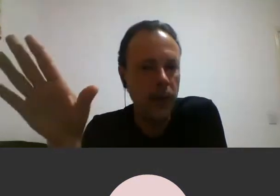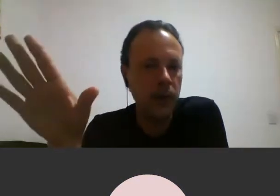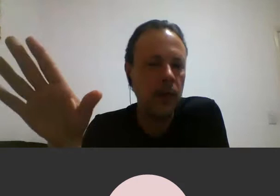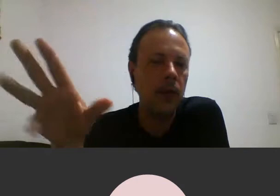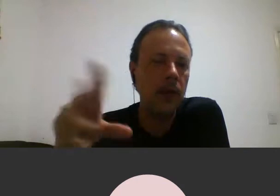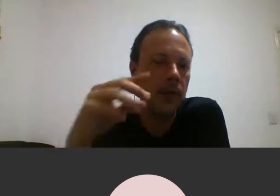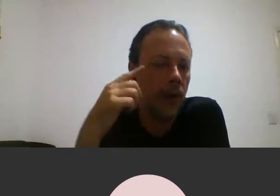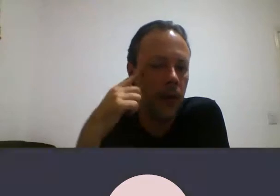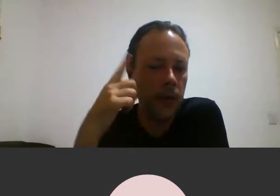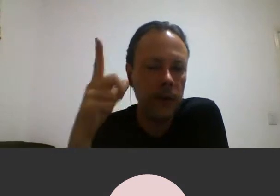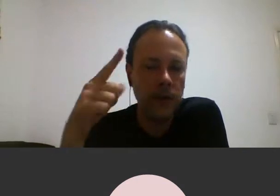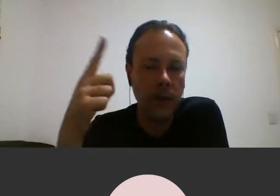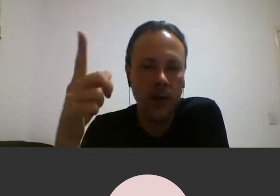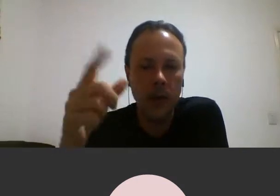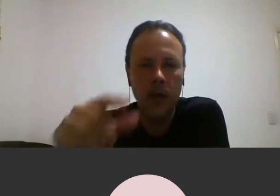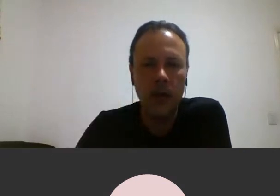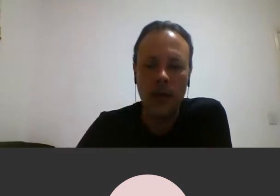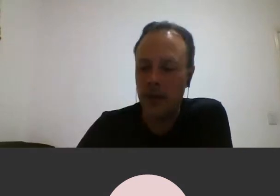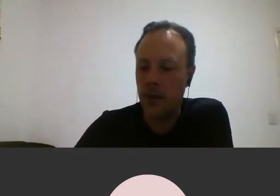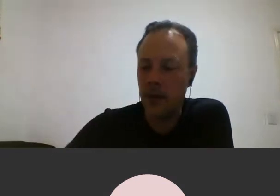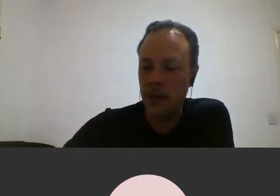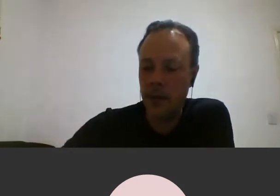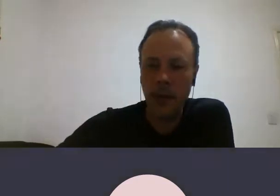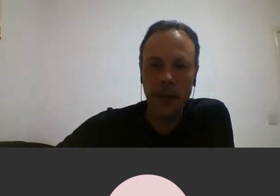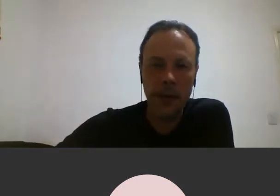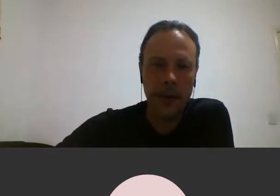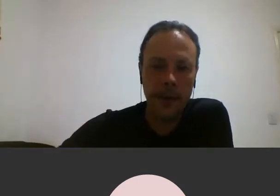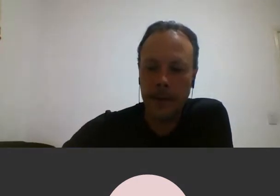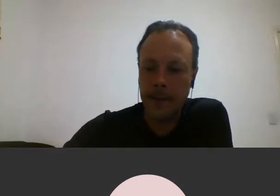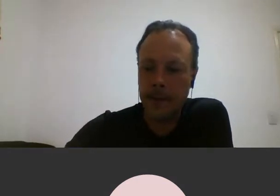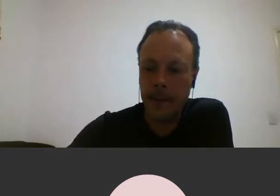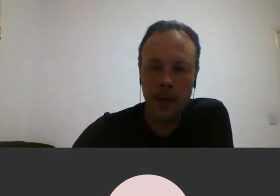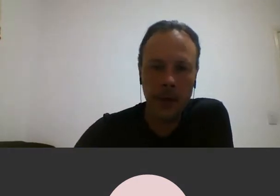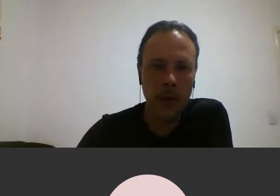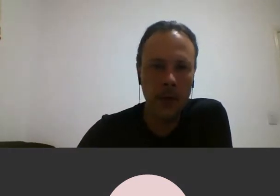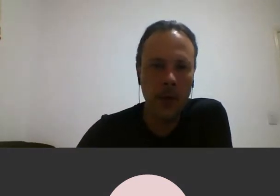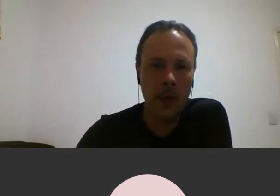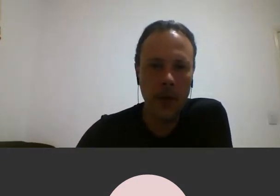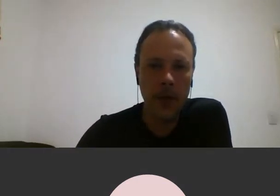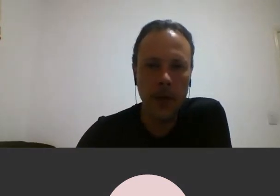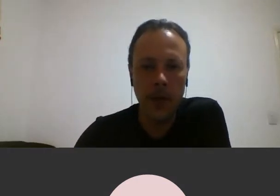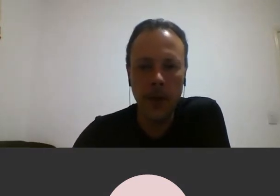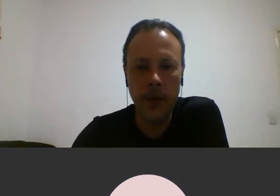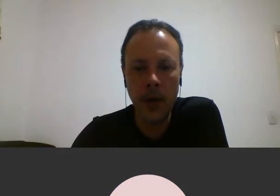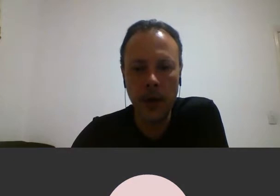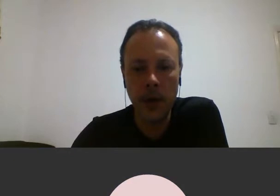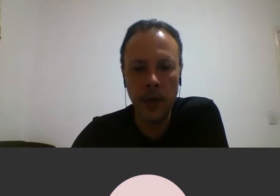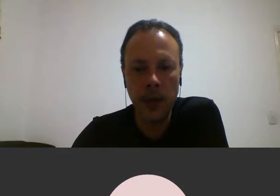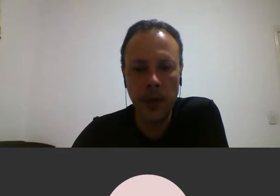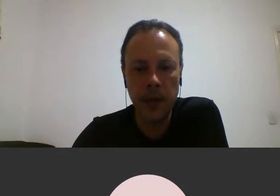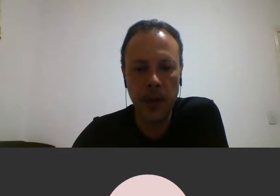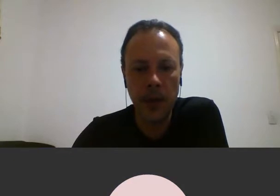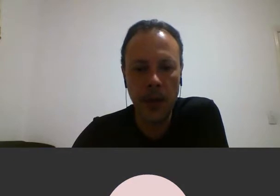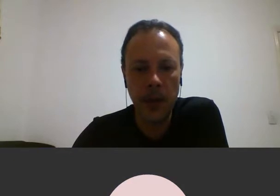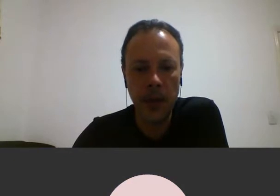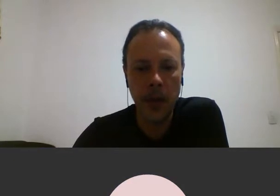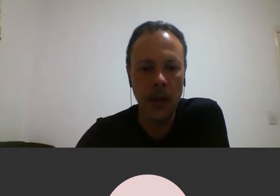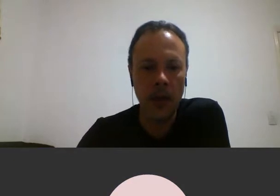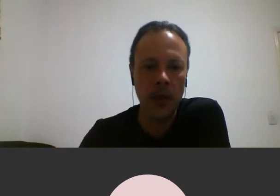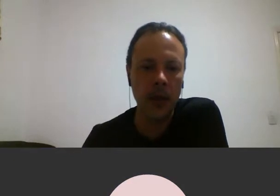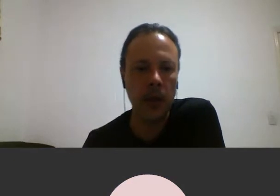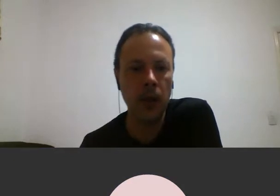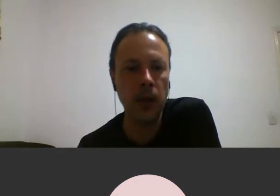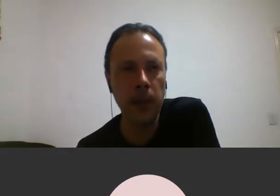para frente. Agora eu não quero muito fazer vocês aí, tem a chave composta, por aí vai. Tem algumas chaves aí que dá